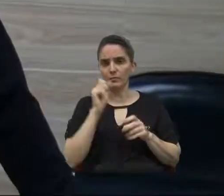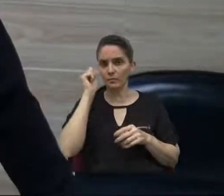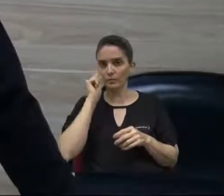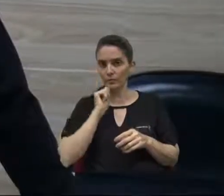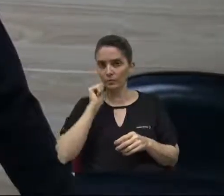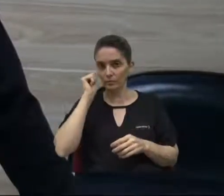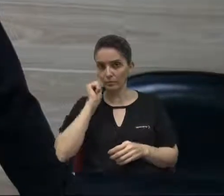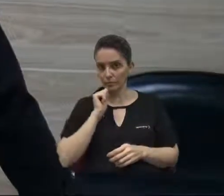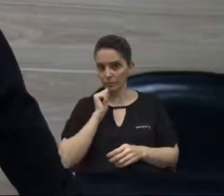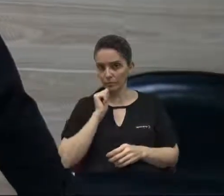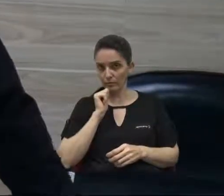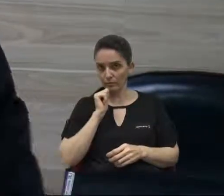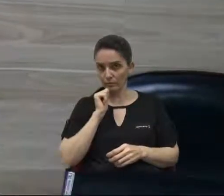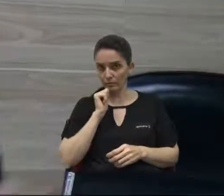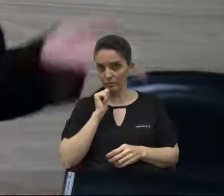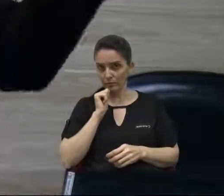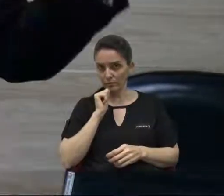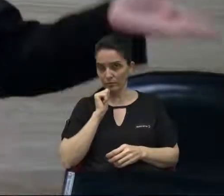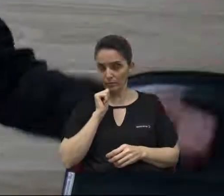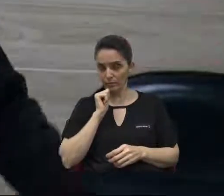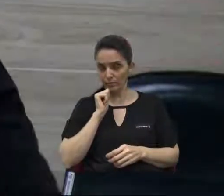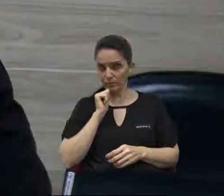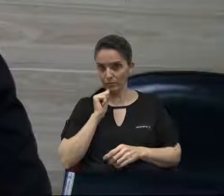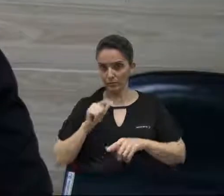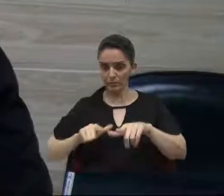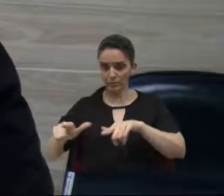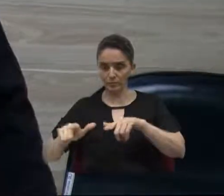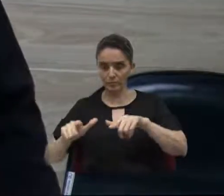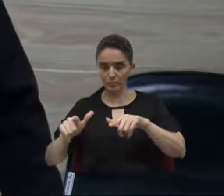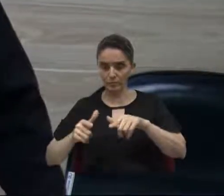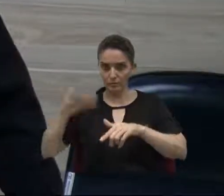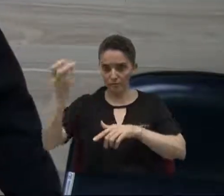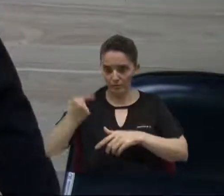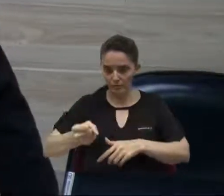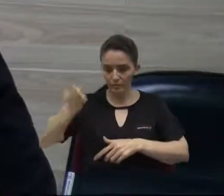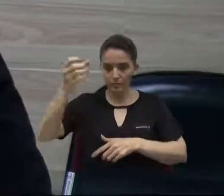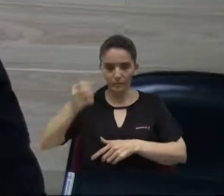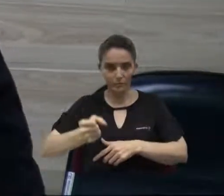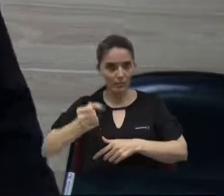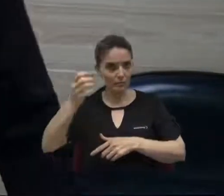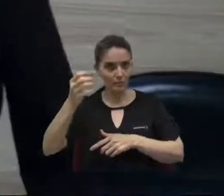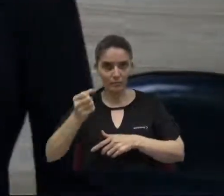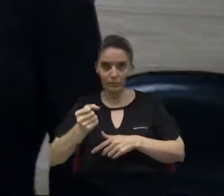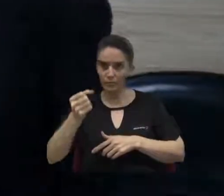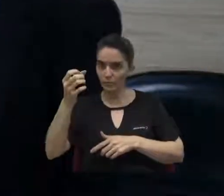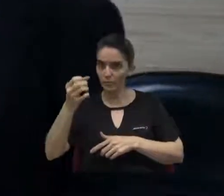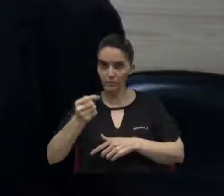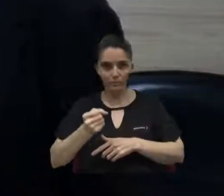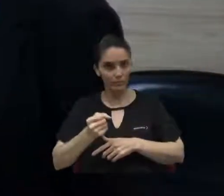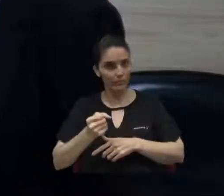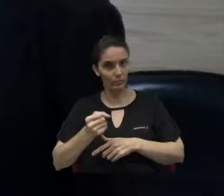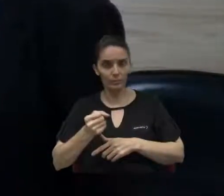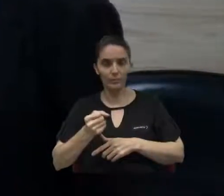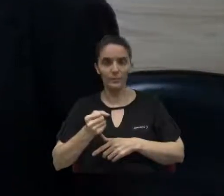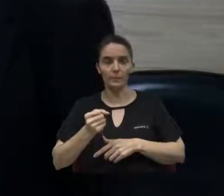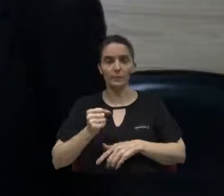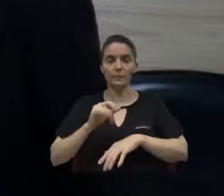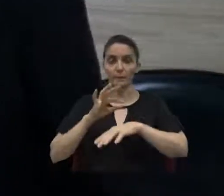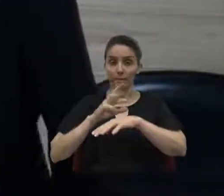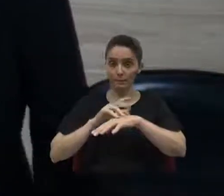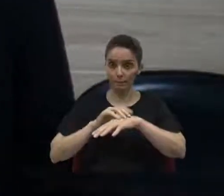que trabalhavam ordenhando vacas não adquiriam a forma pior da